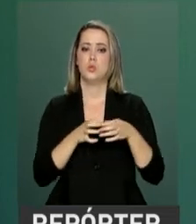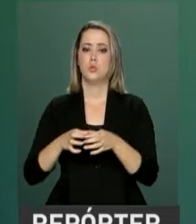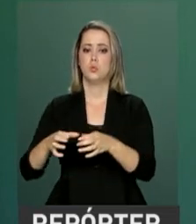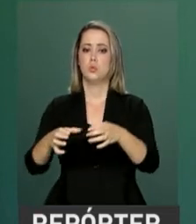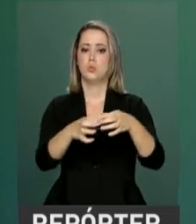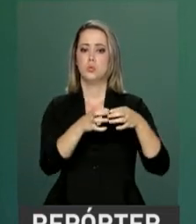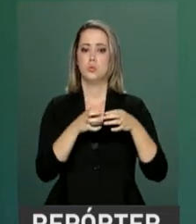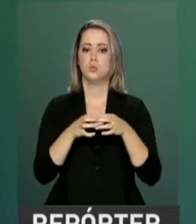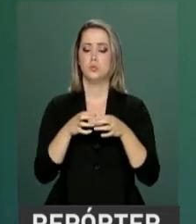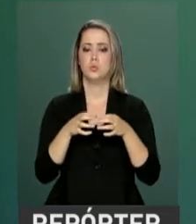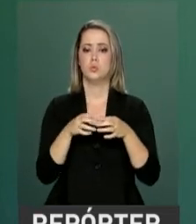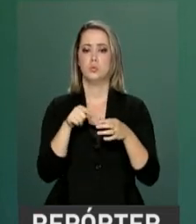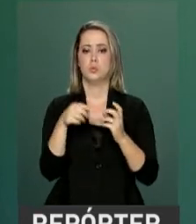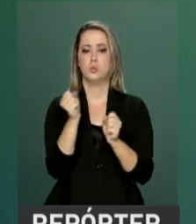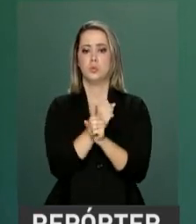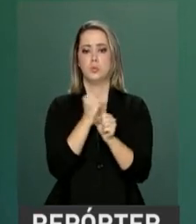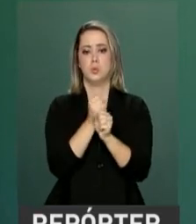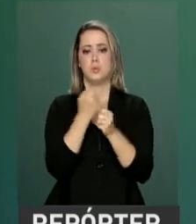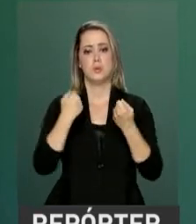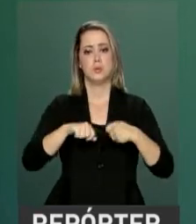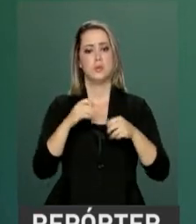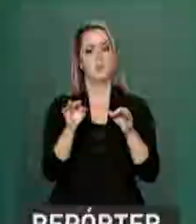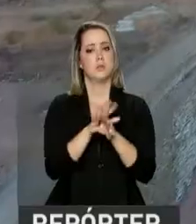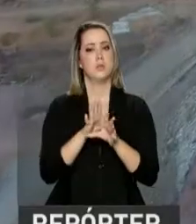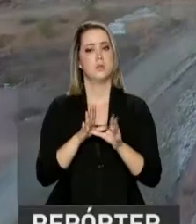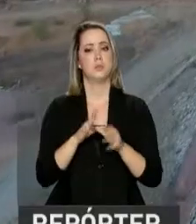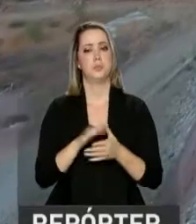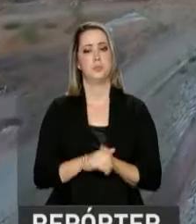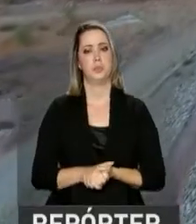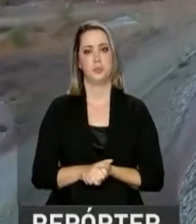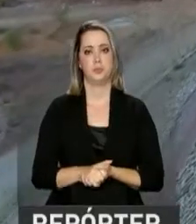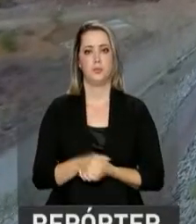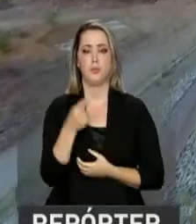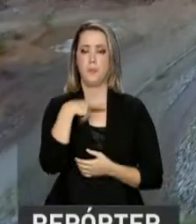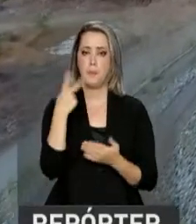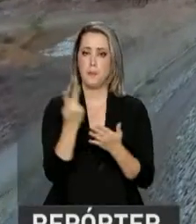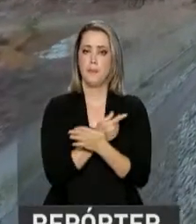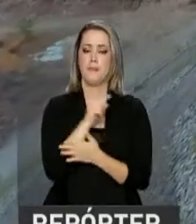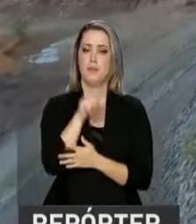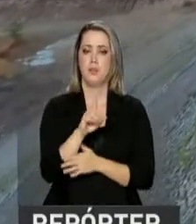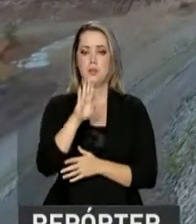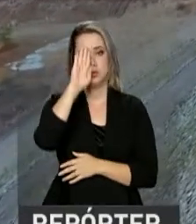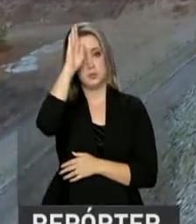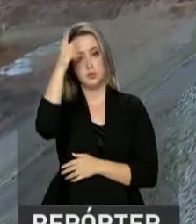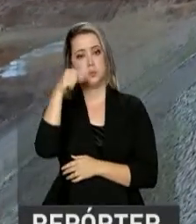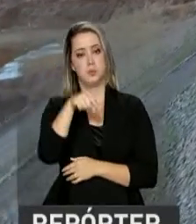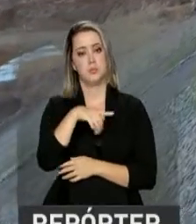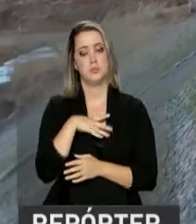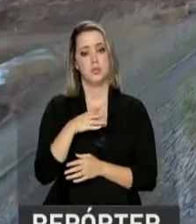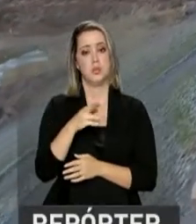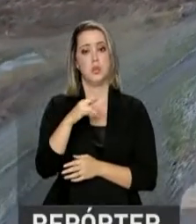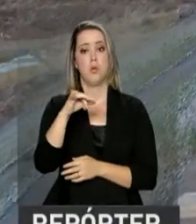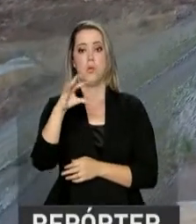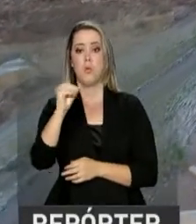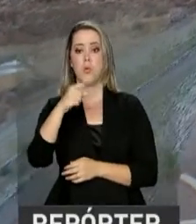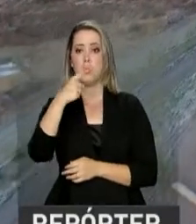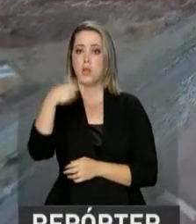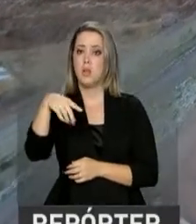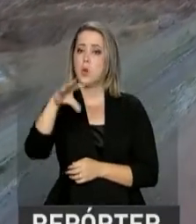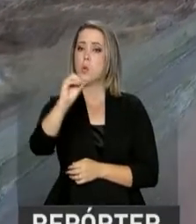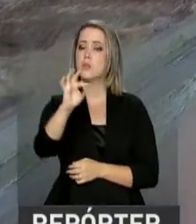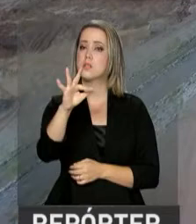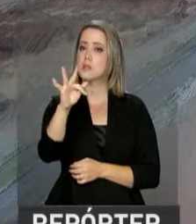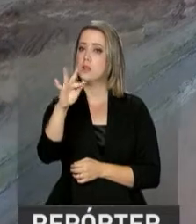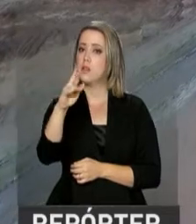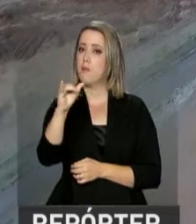amplo de obras em todas as áreas. E assim foi feito. Entre as prioridades, a transposição do Rio São Francisco,